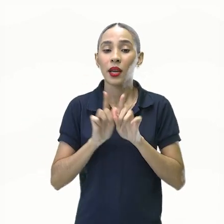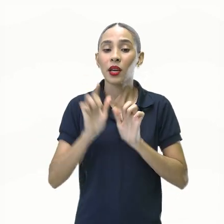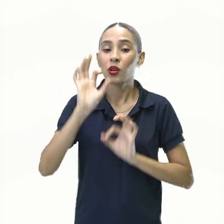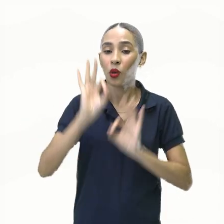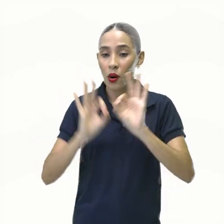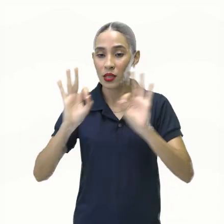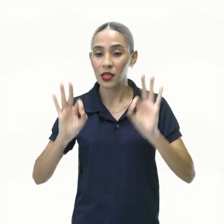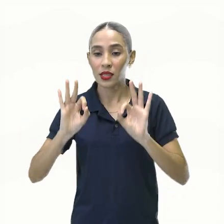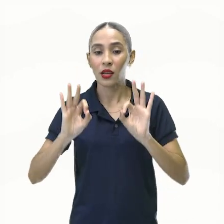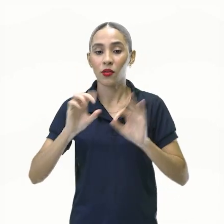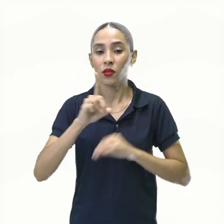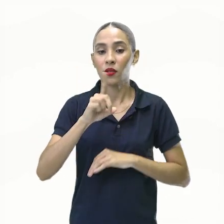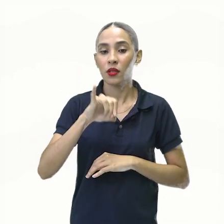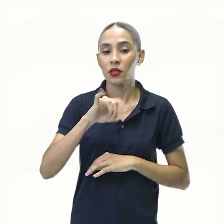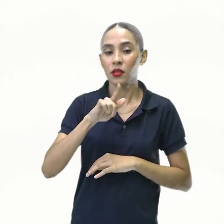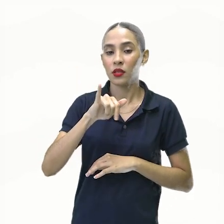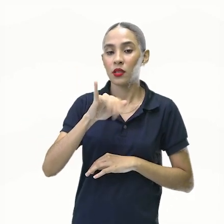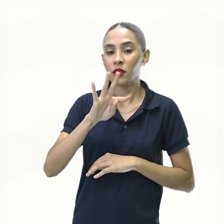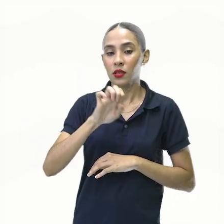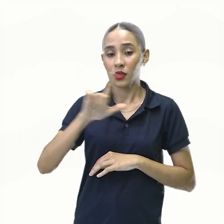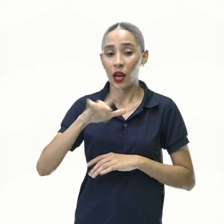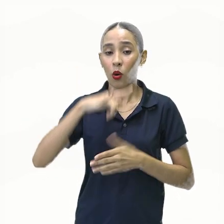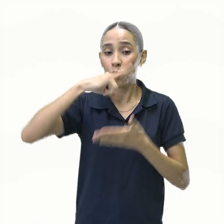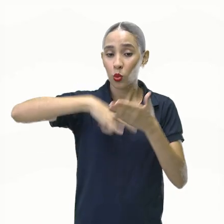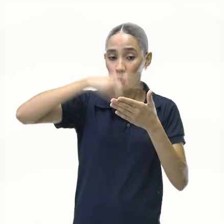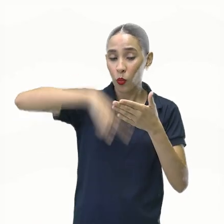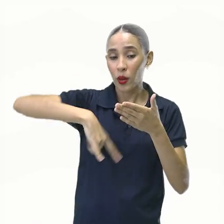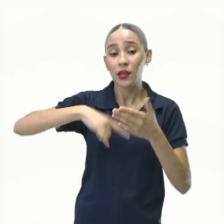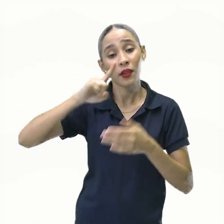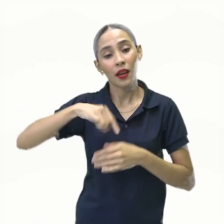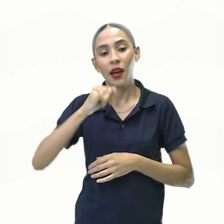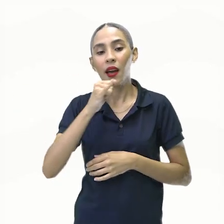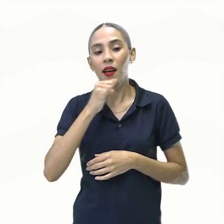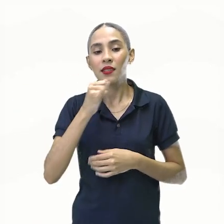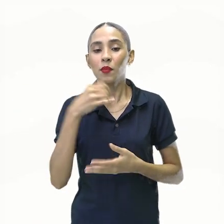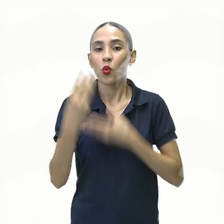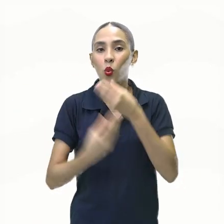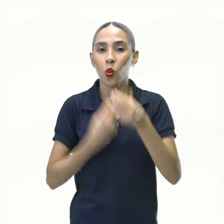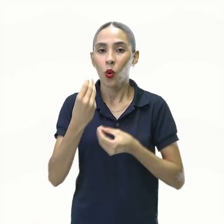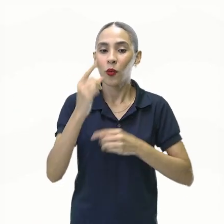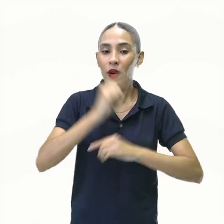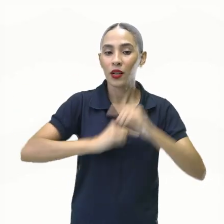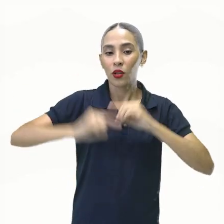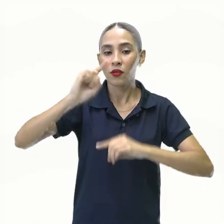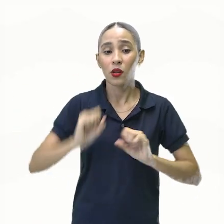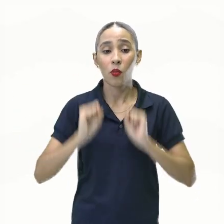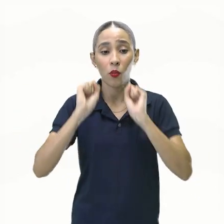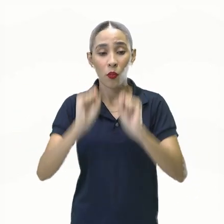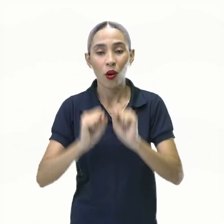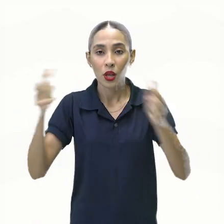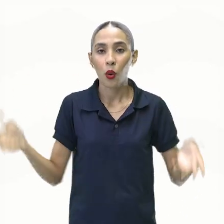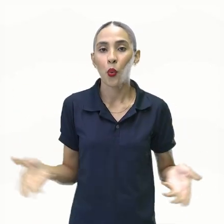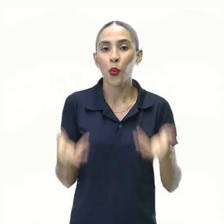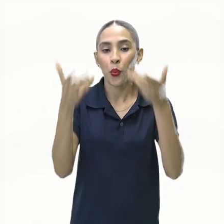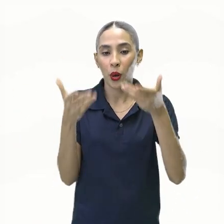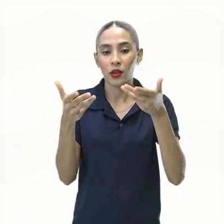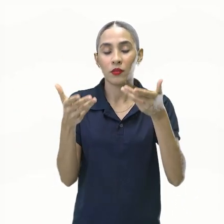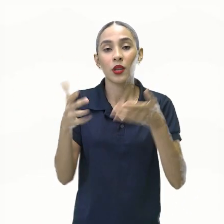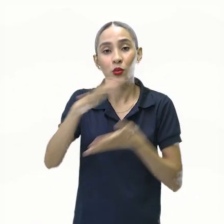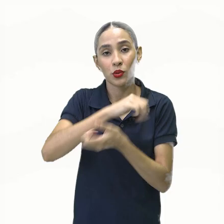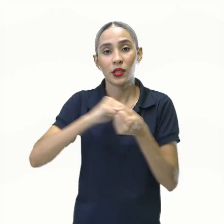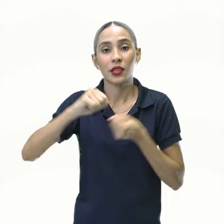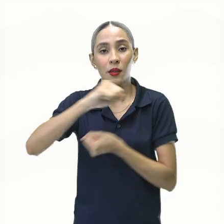gestão digital de documentos, são exemplos de como a inovação pode